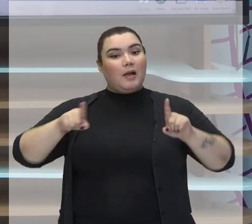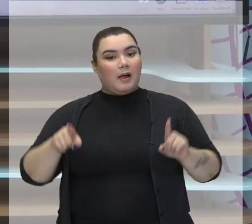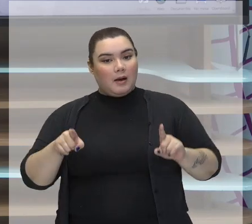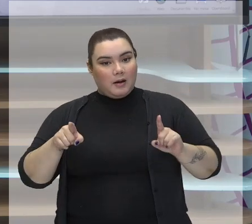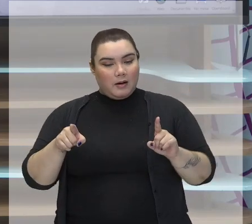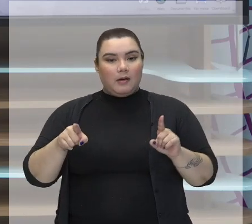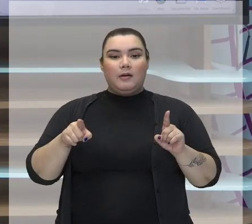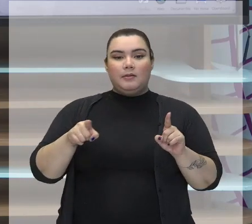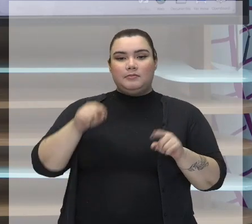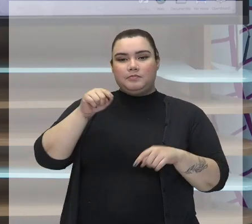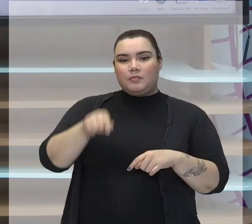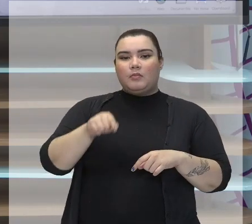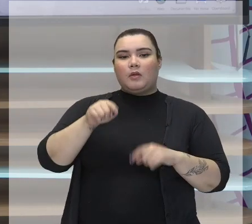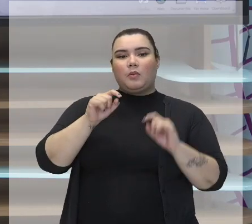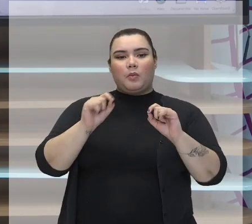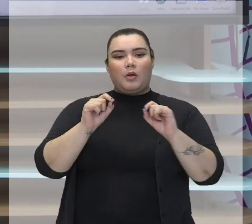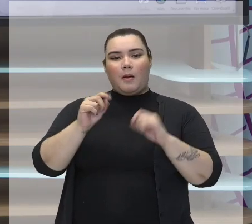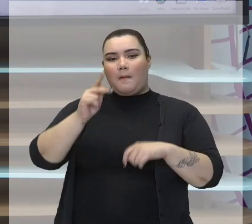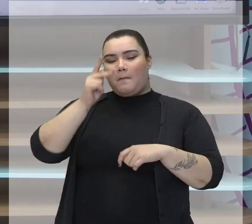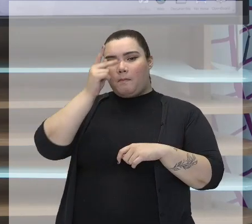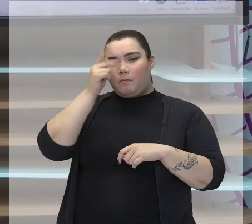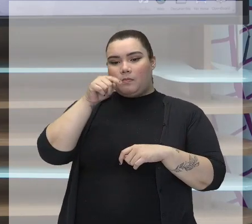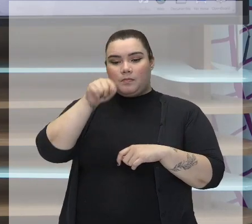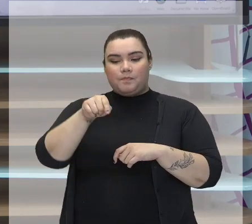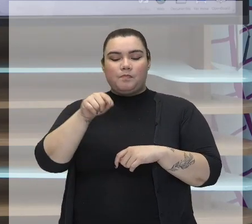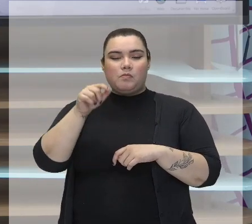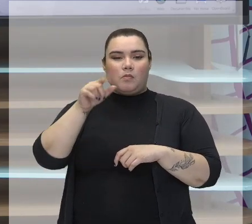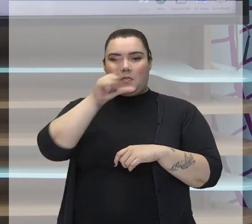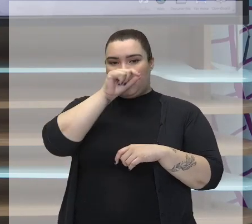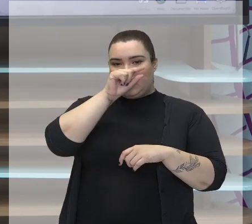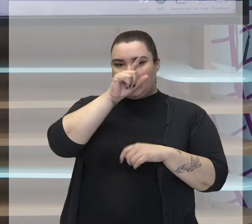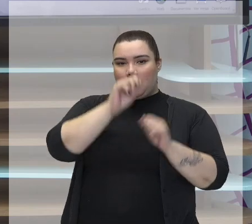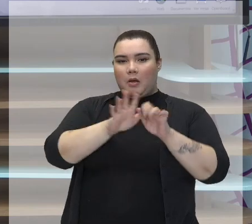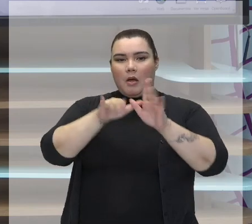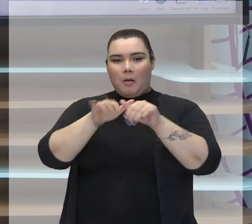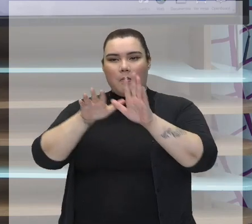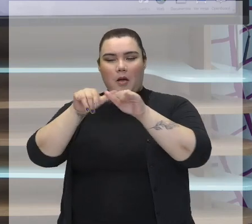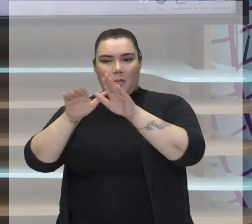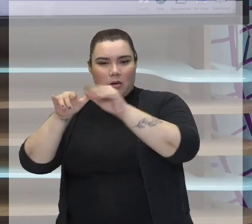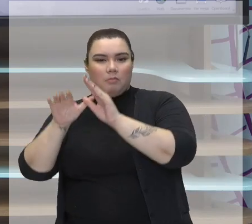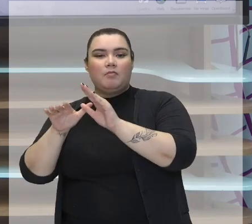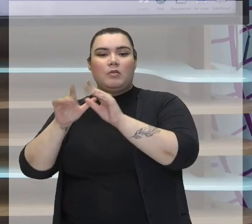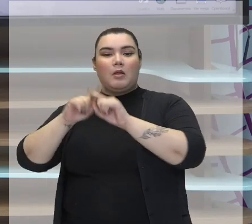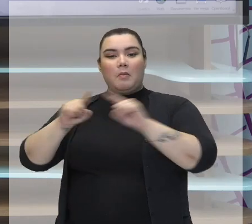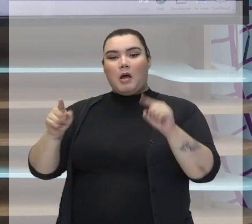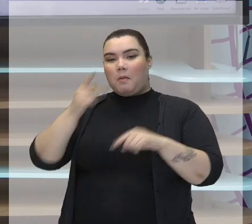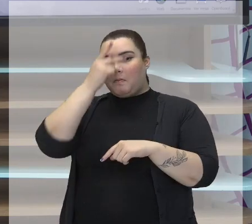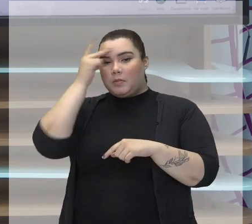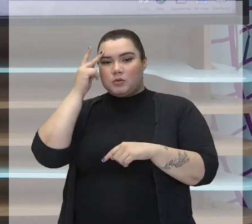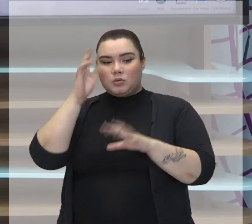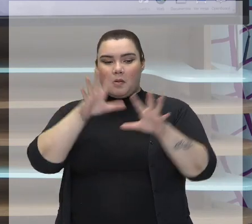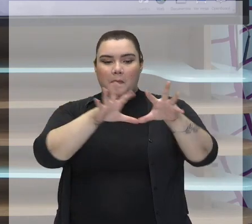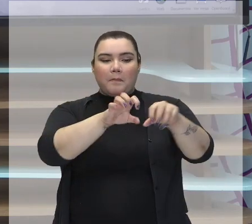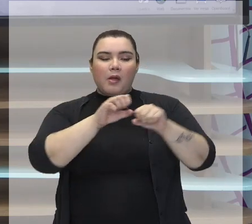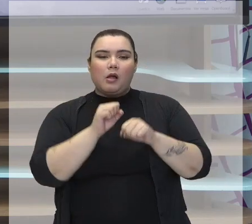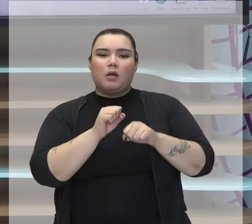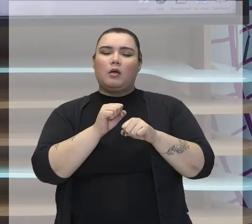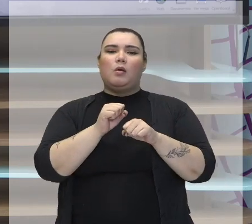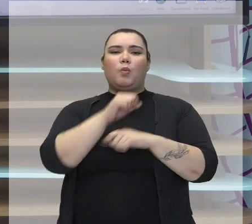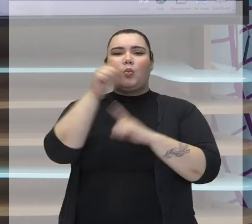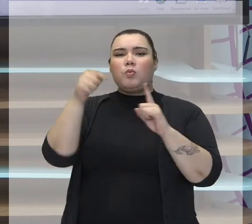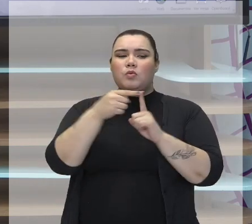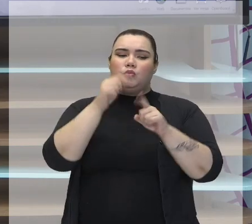quebrou sua asa e ele vai perder, mesmo que a intenção da Sacha seja